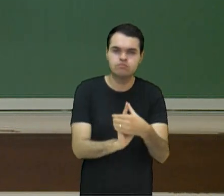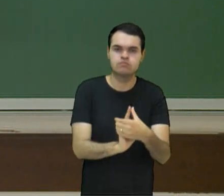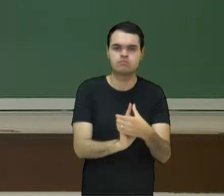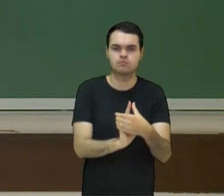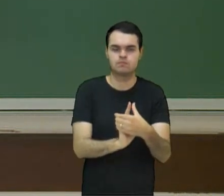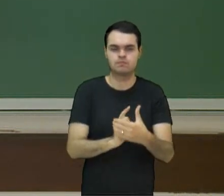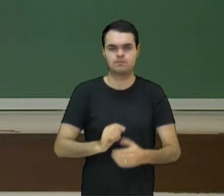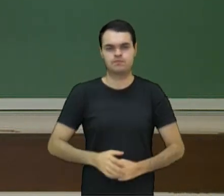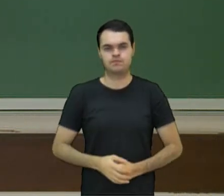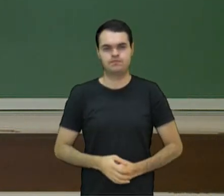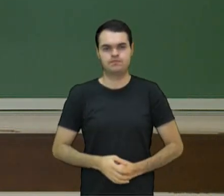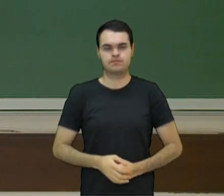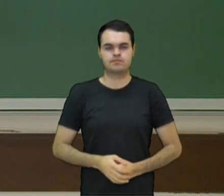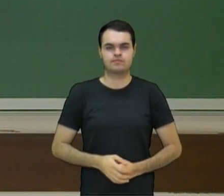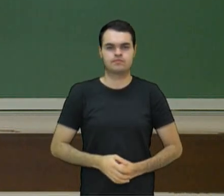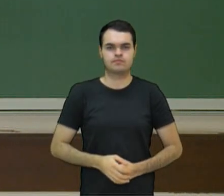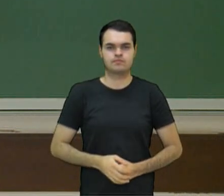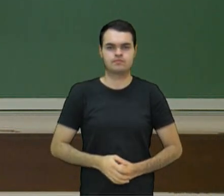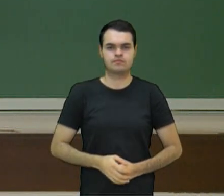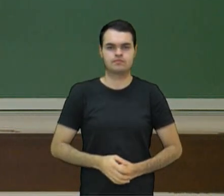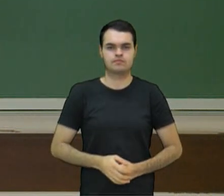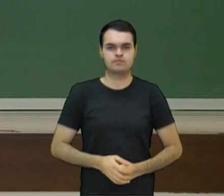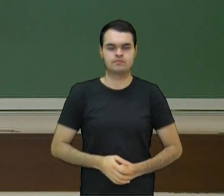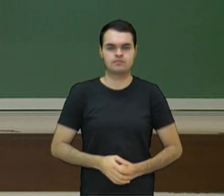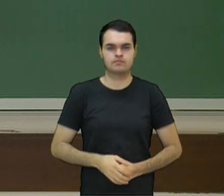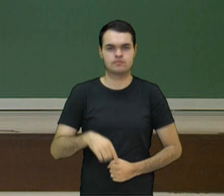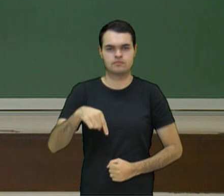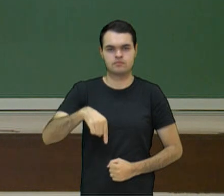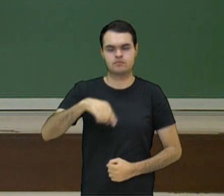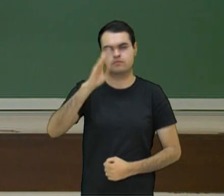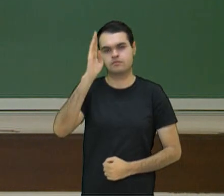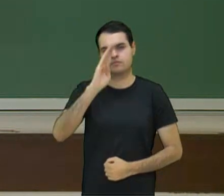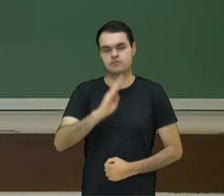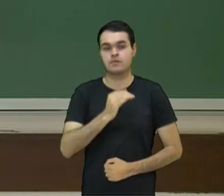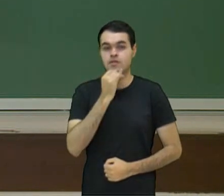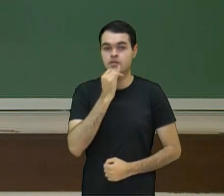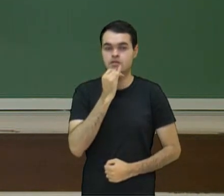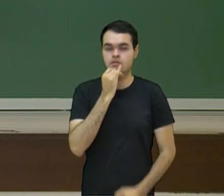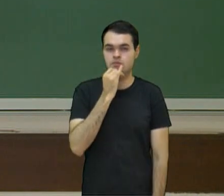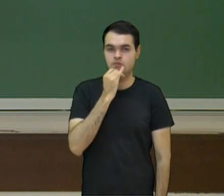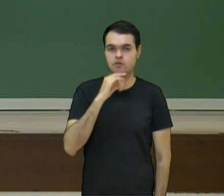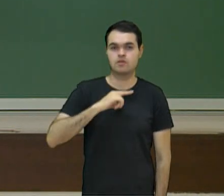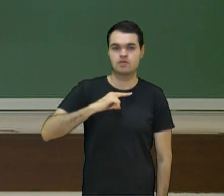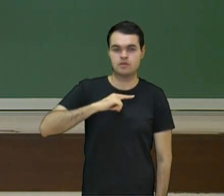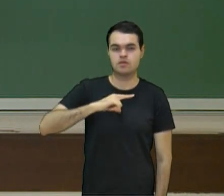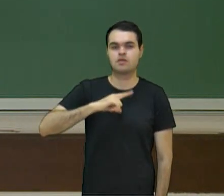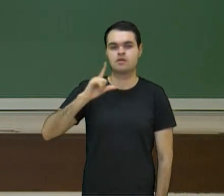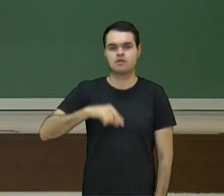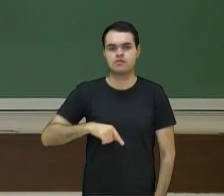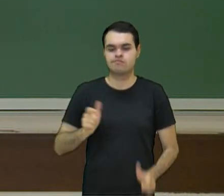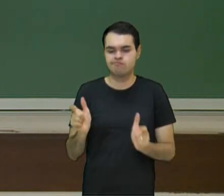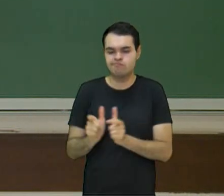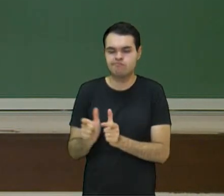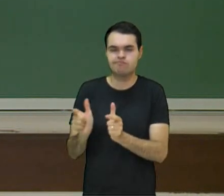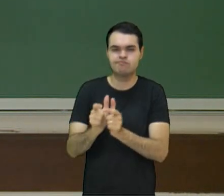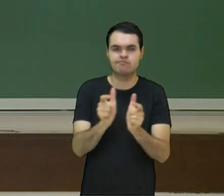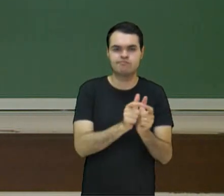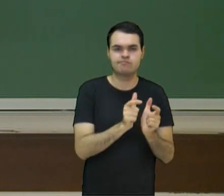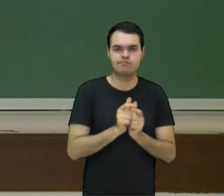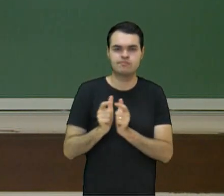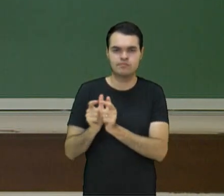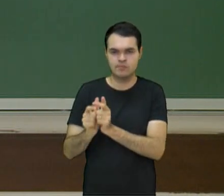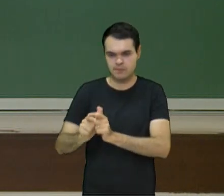inserido. Nós temos aqui no Brasil um exemplo. Esses pequenos produtores, eles